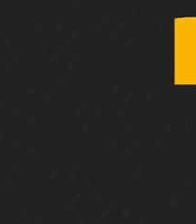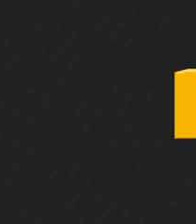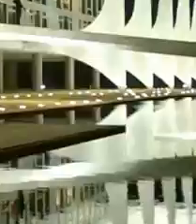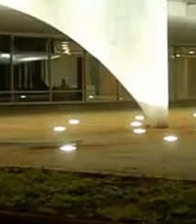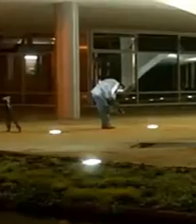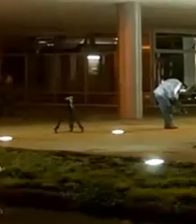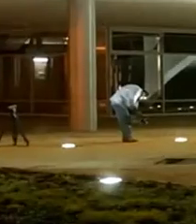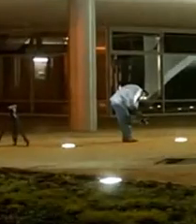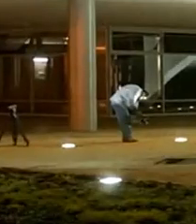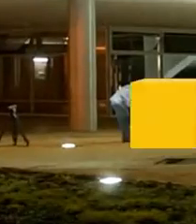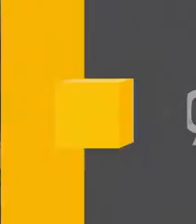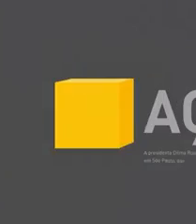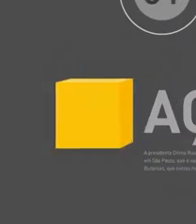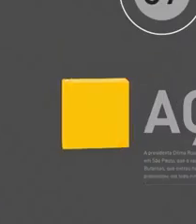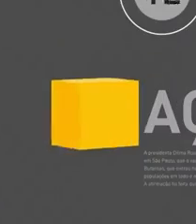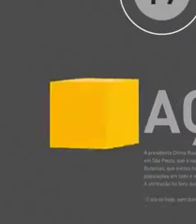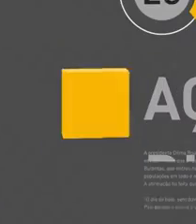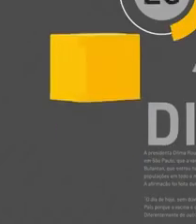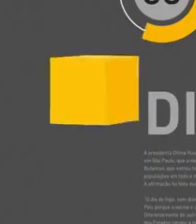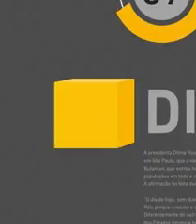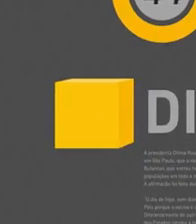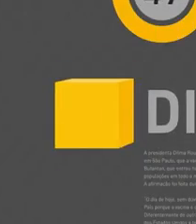E aí